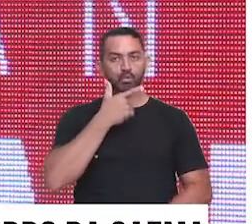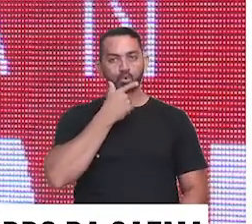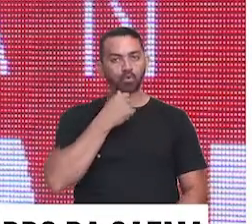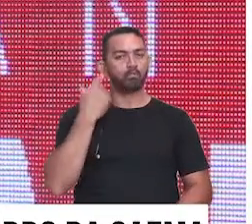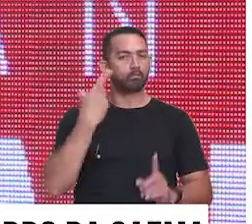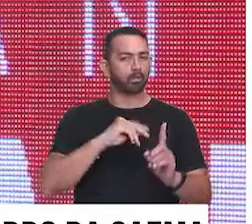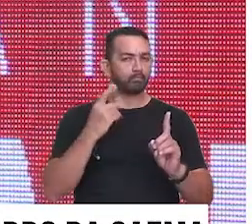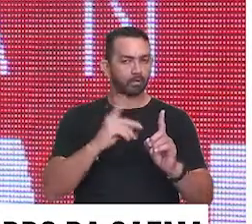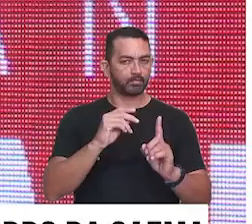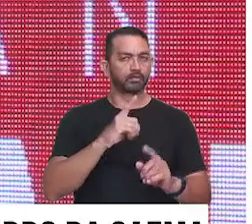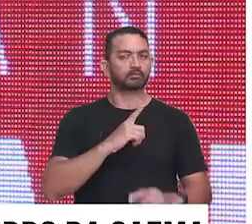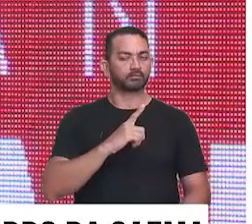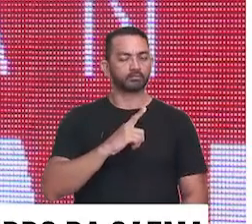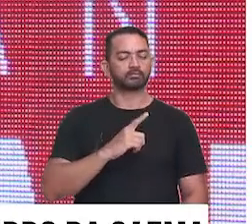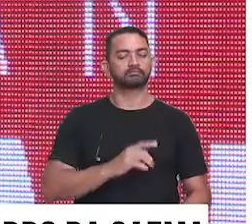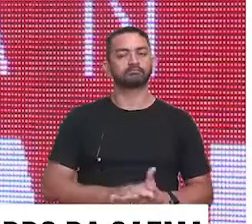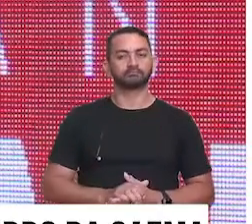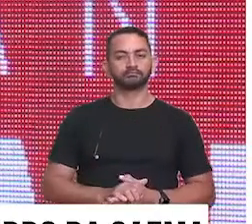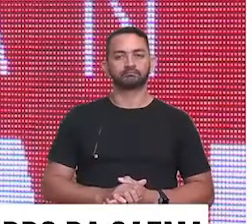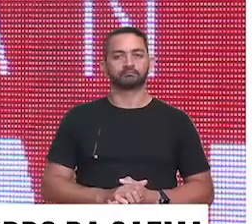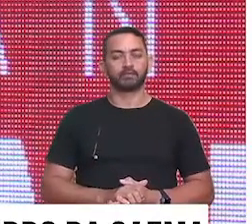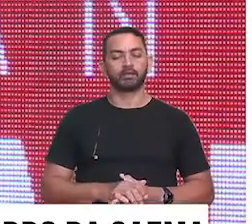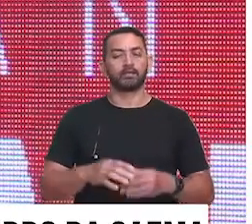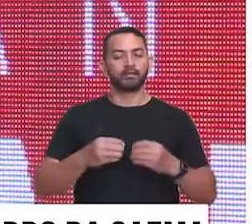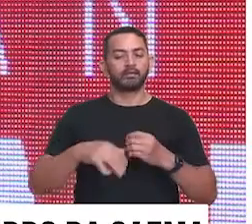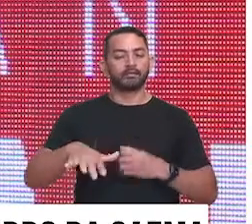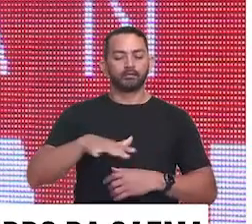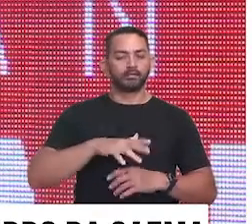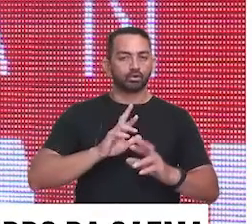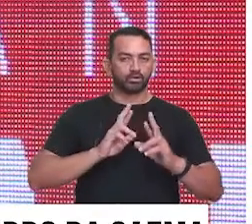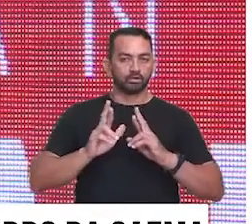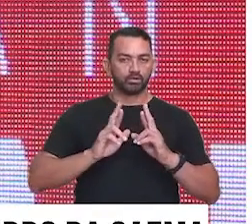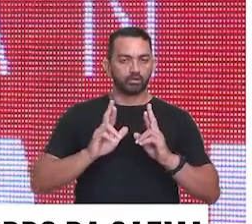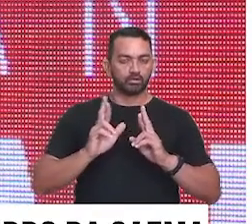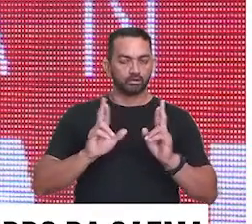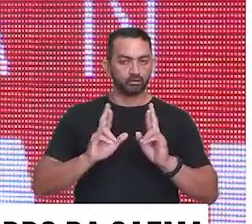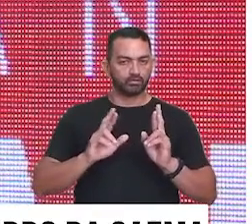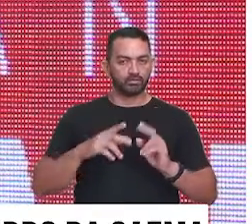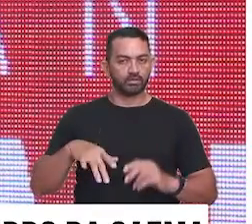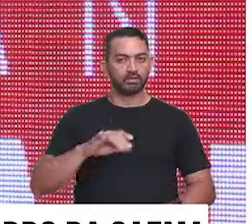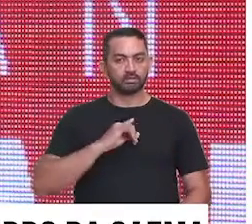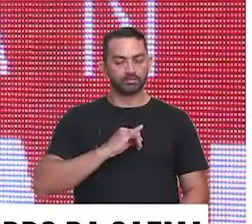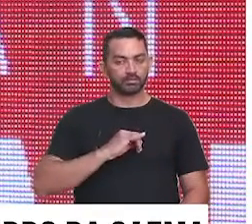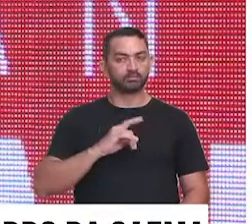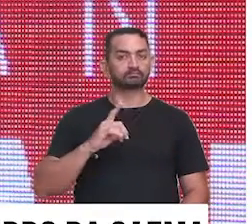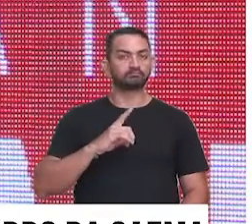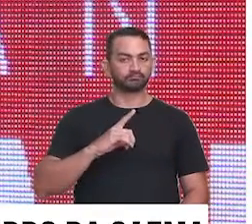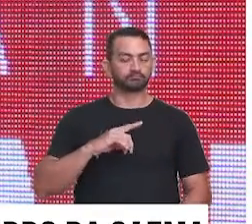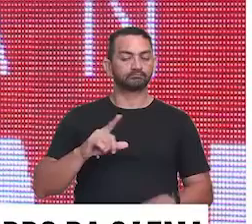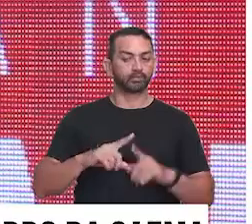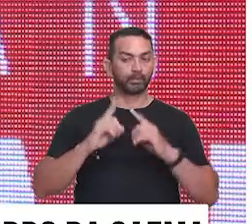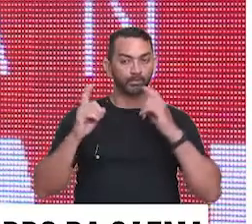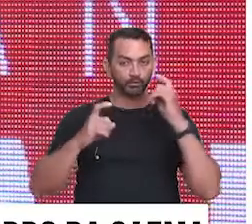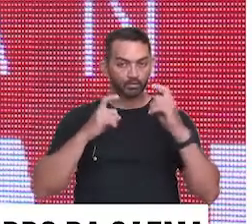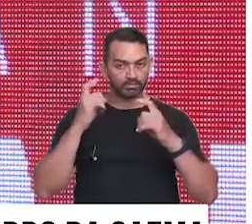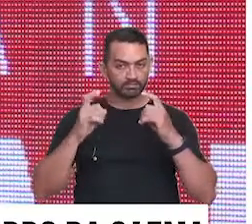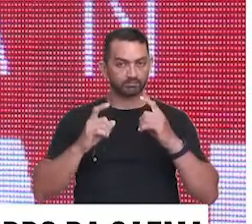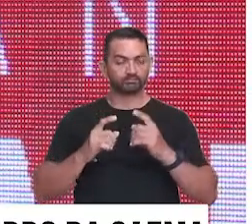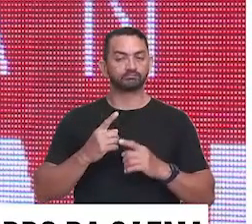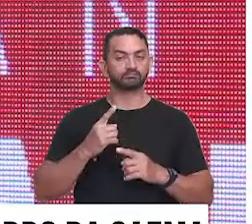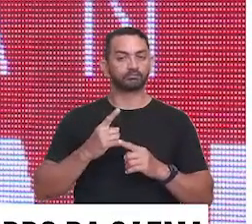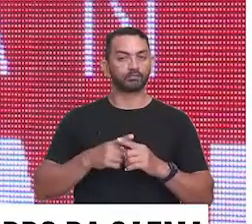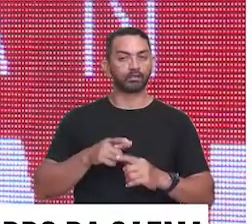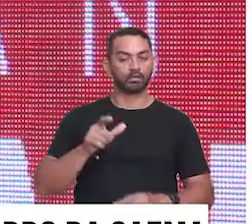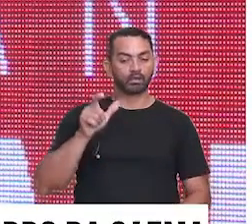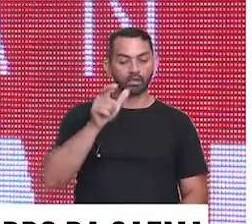de rua um homem que também foi espancado esse outro caso foi próximo a antiga rodoviária de Imperatriz e isso tudo levanta muito essa